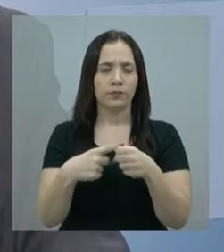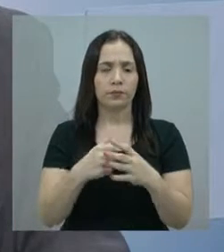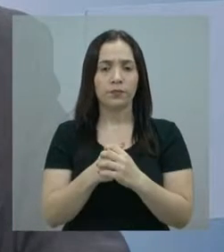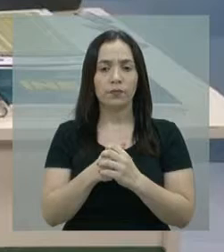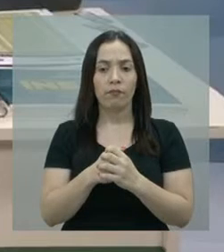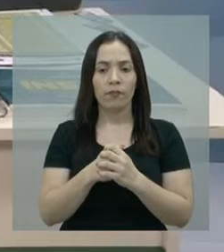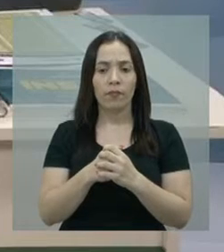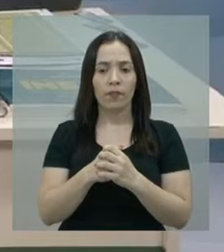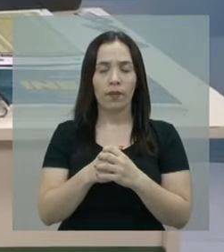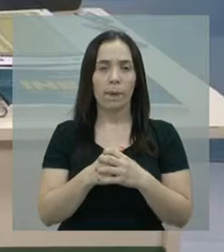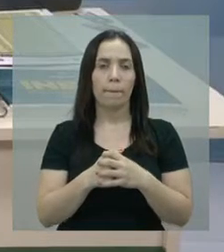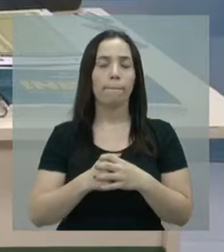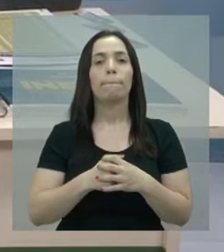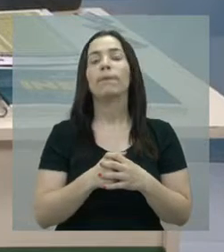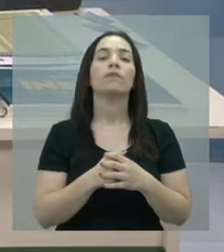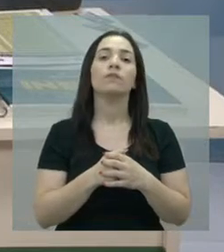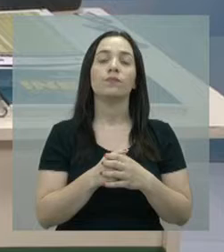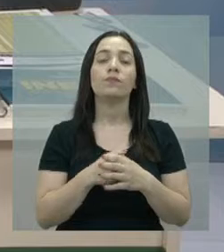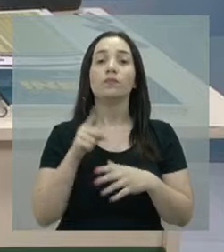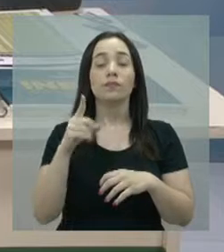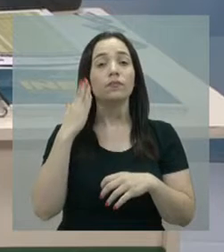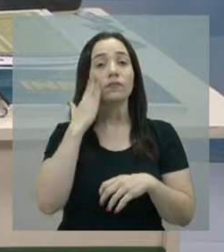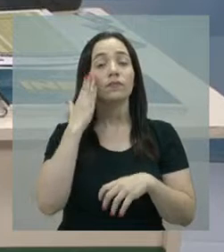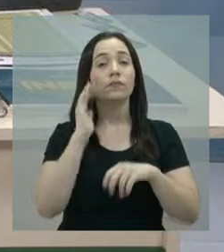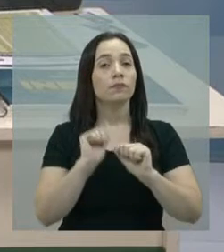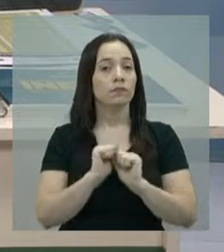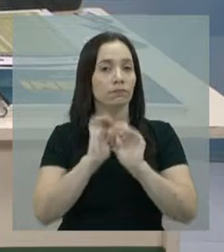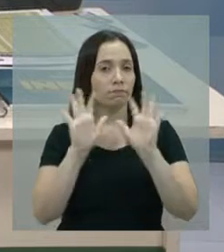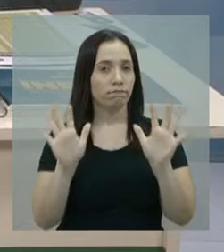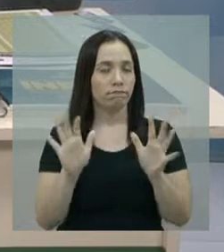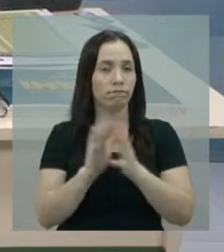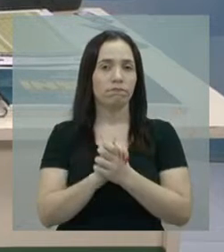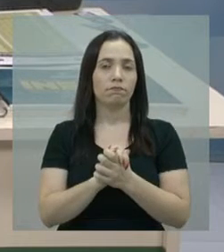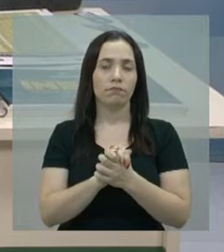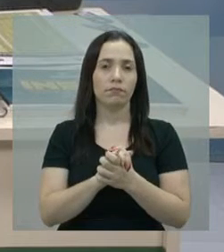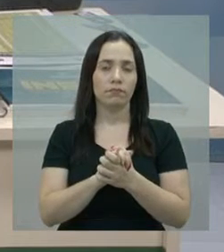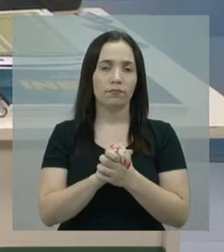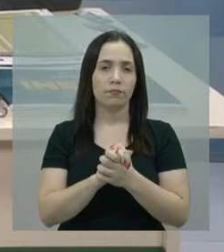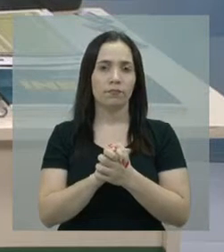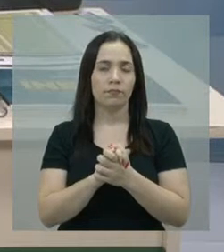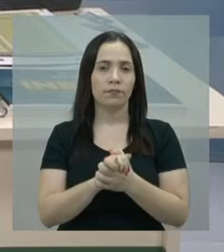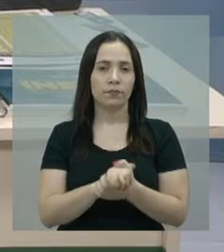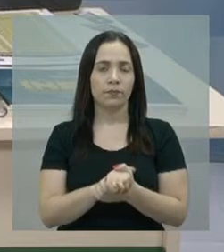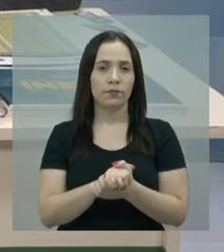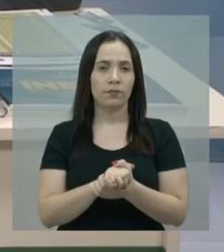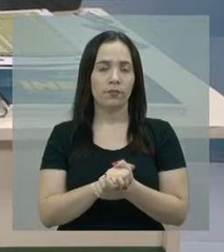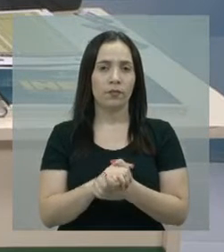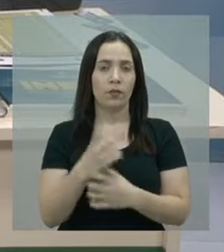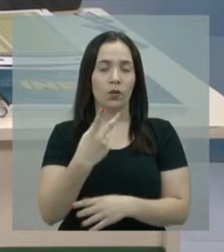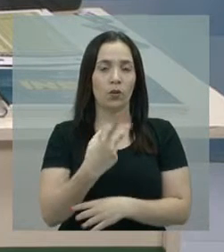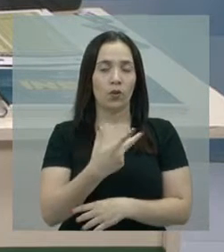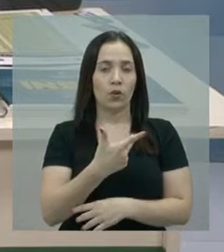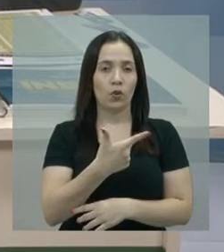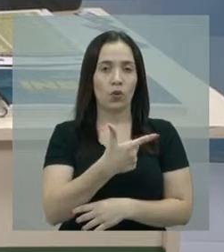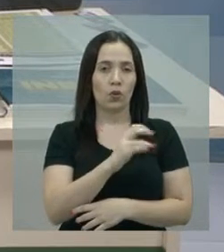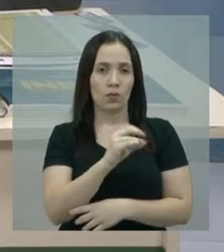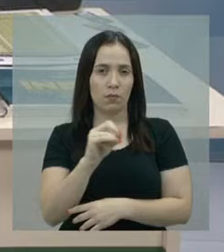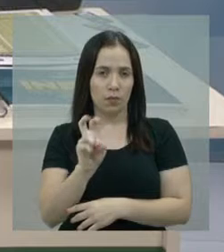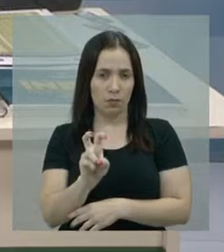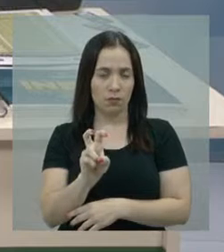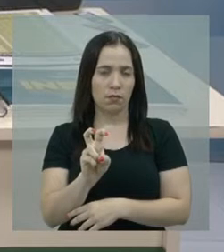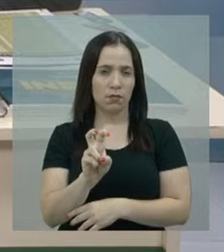ter ideia, vamos aqui, só para que você possa... Esse 2005 aqui que tem